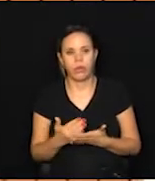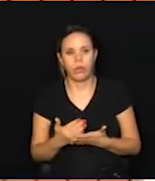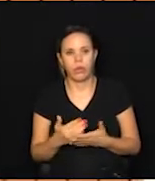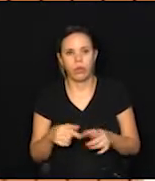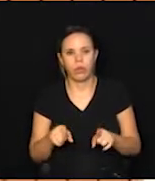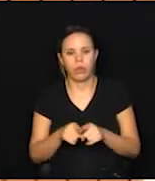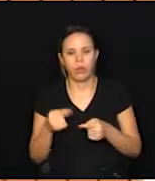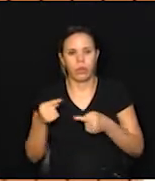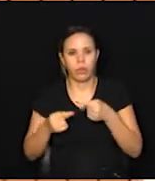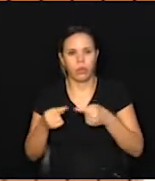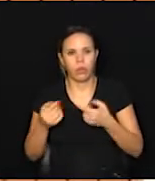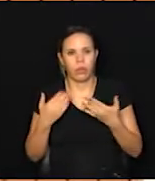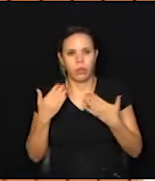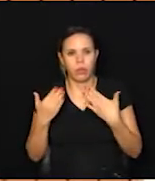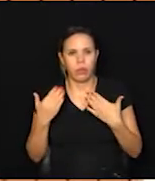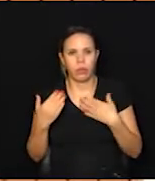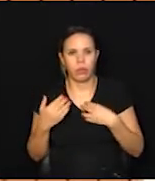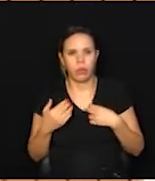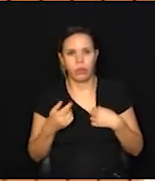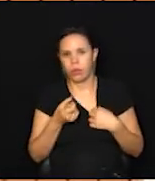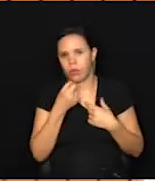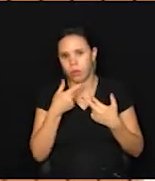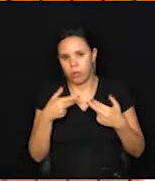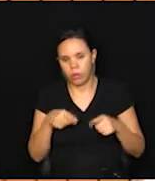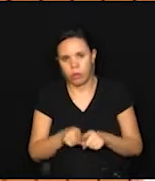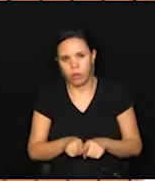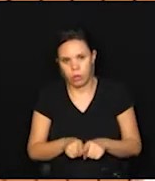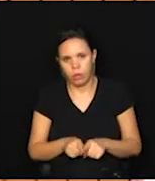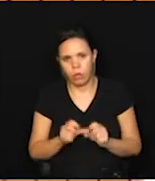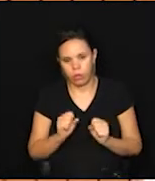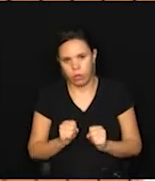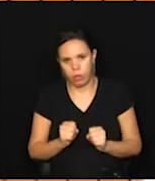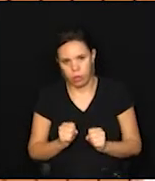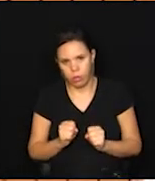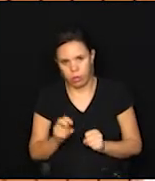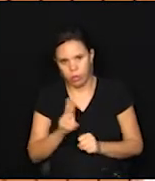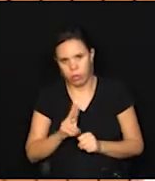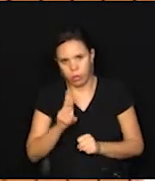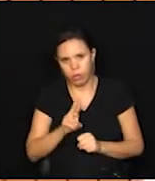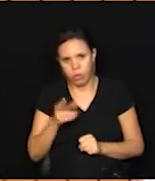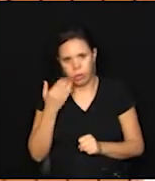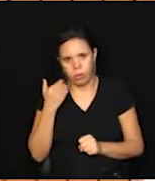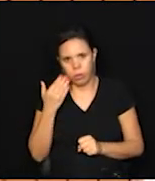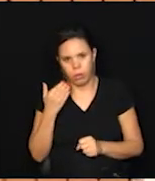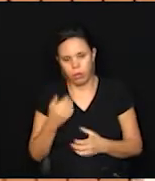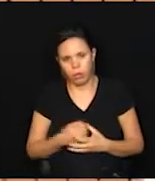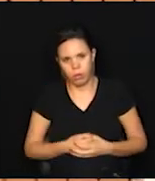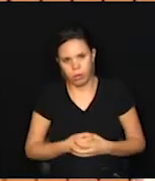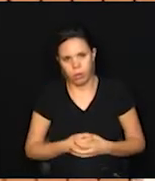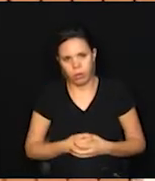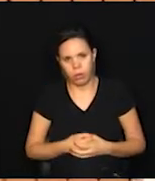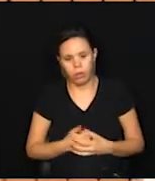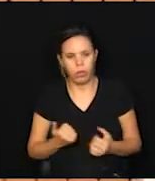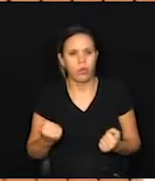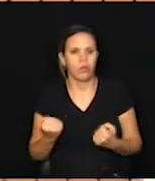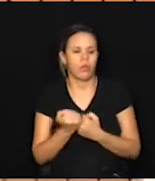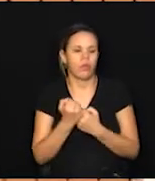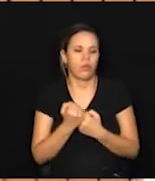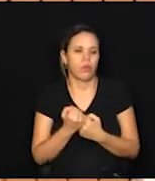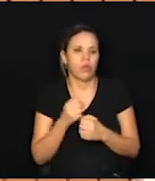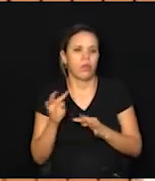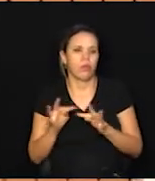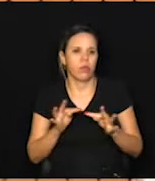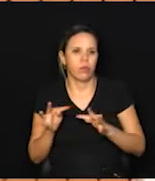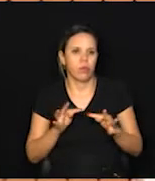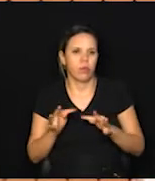para um debate em termos de medicamentos, né, que possam ser utilizados como suporte, né, no